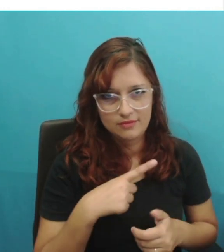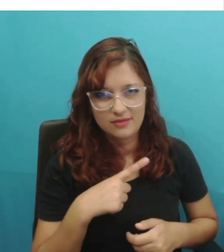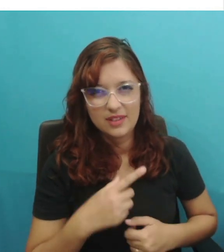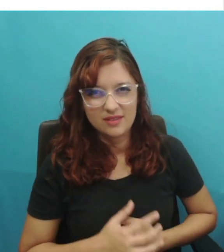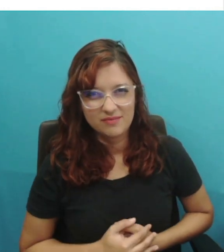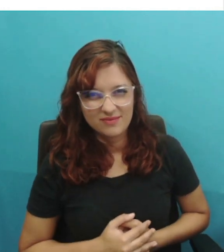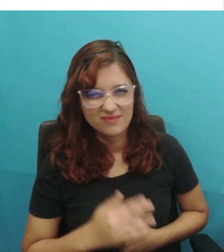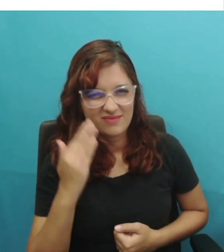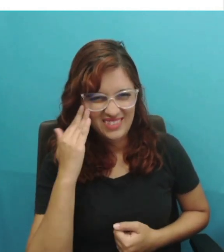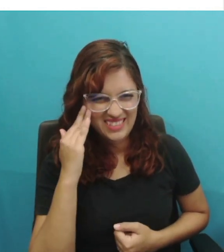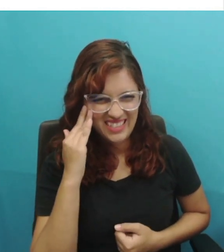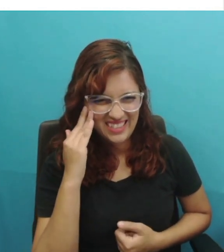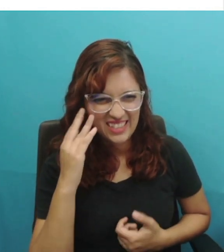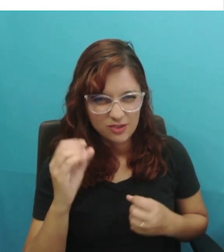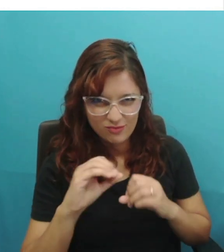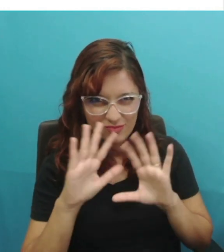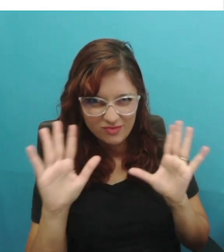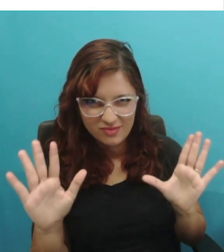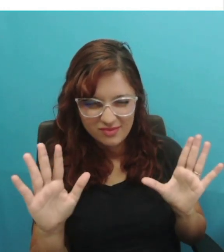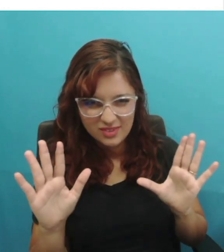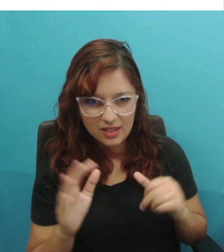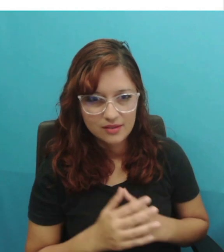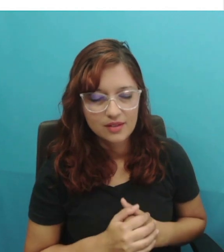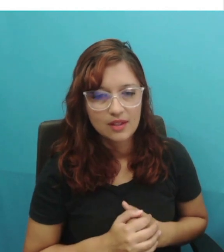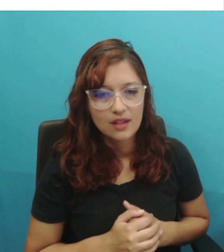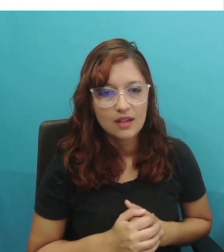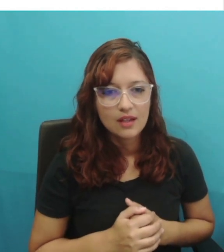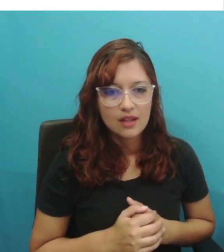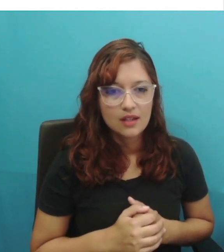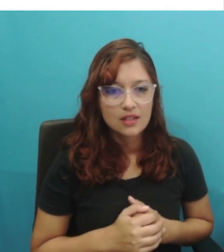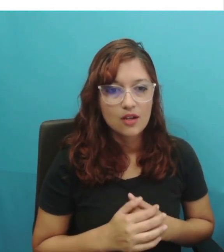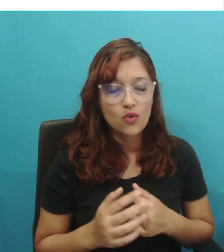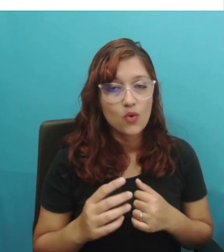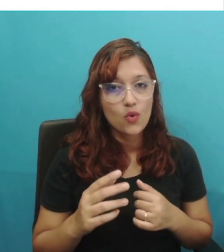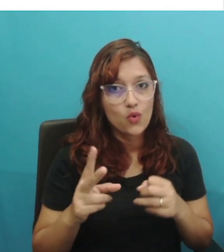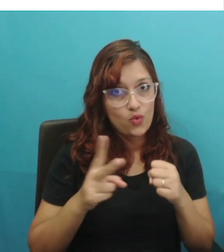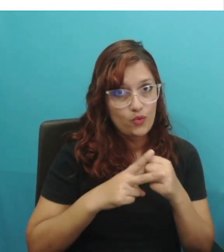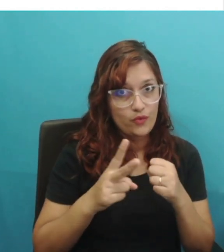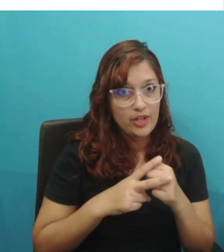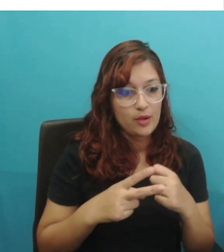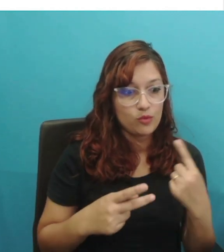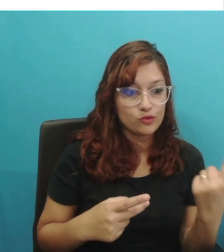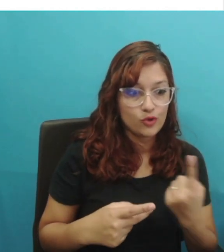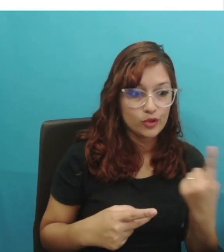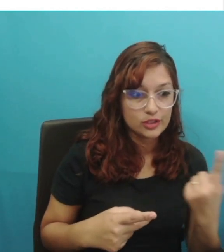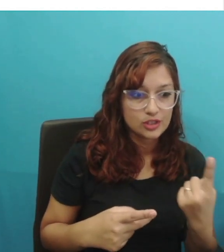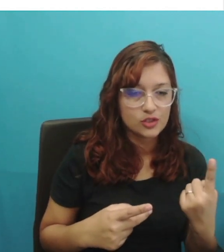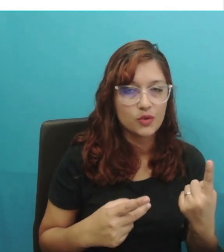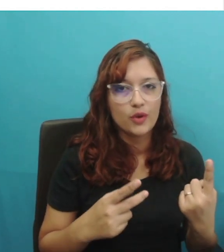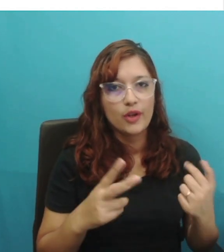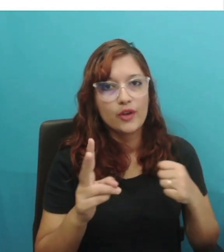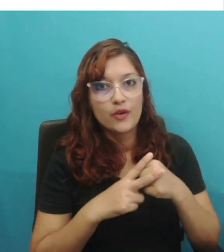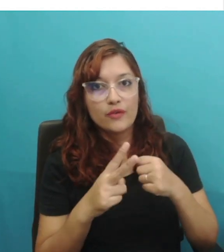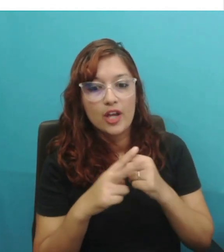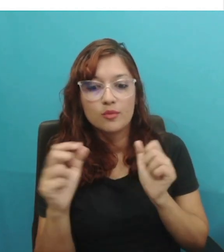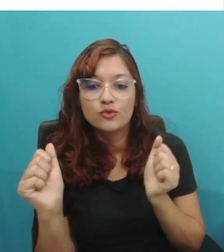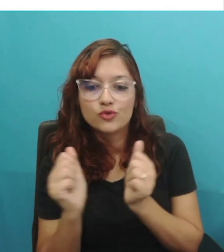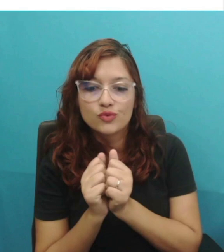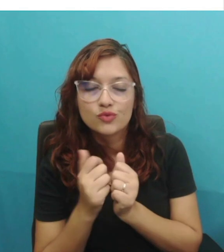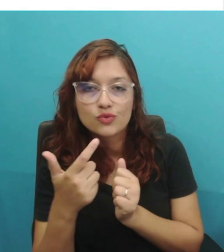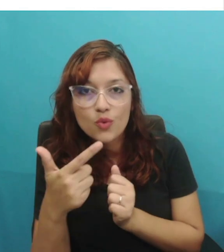Vou participar. Entendeu? Então, o verbo